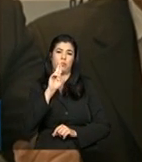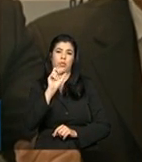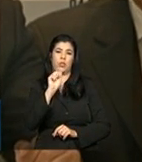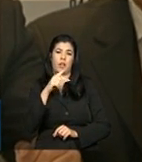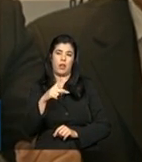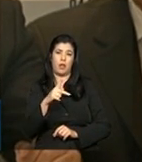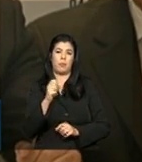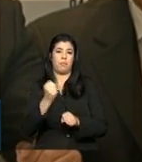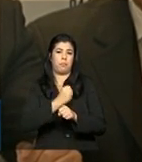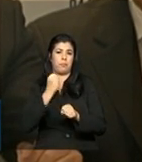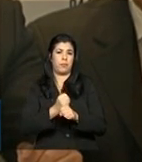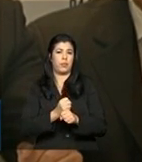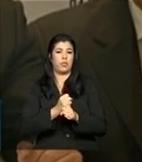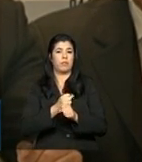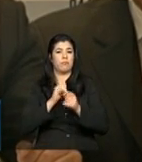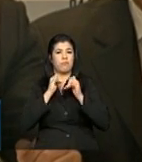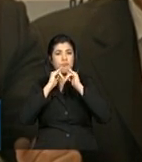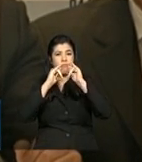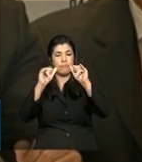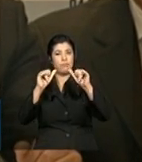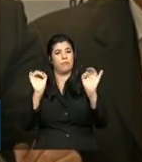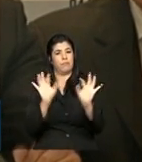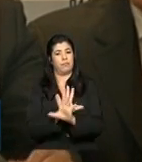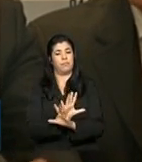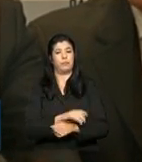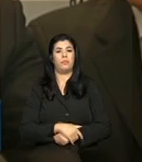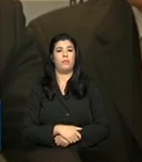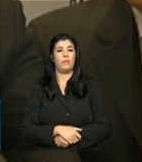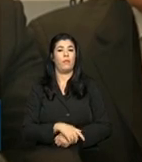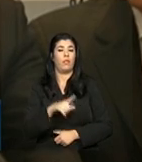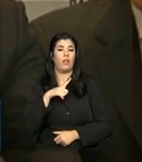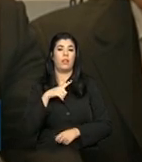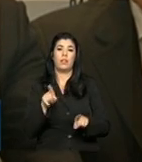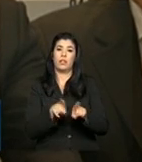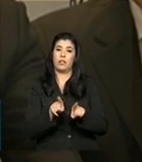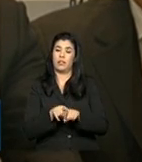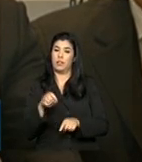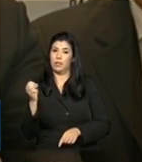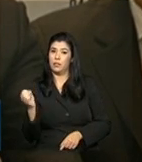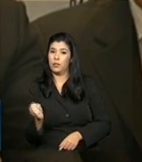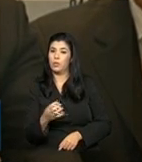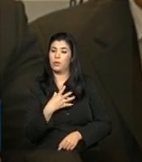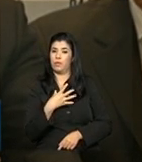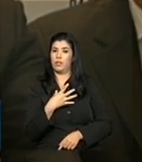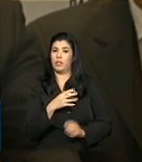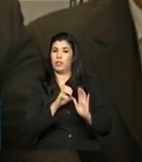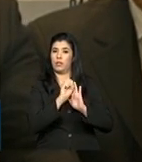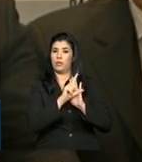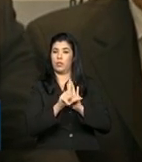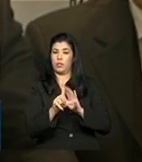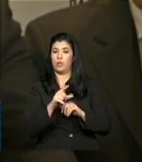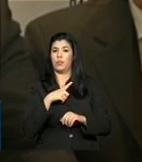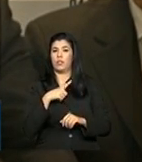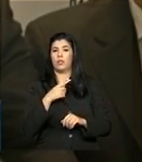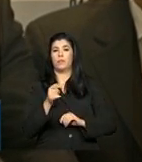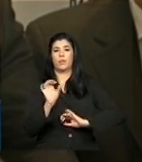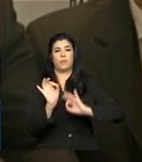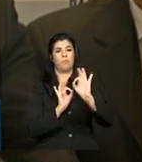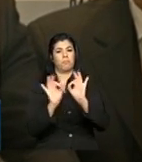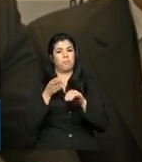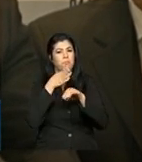seja alcançada. Nós tivemos também uma novidade desse edital, é que a entrada em operação